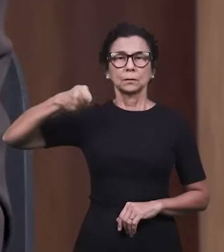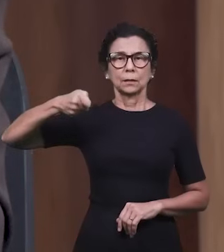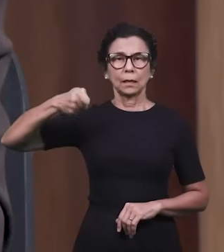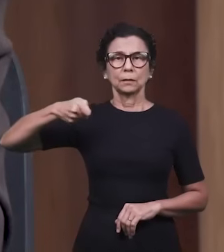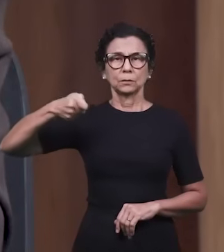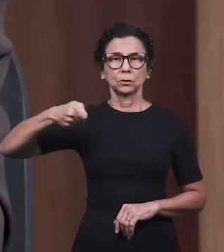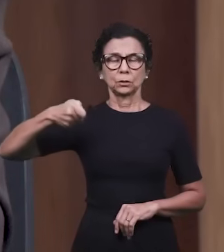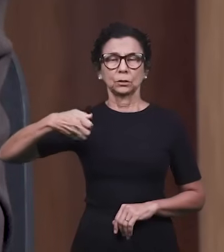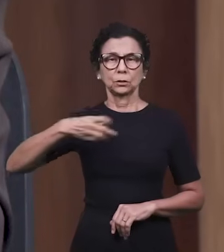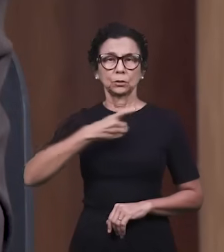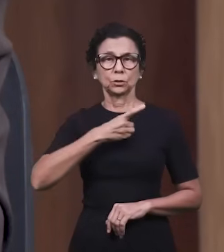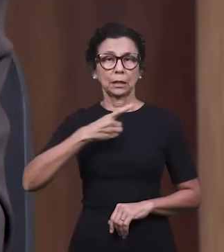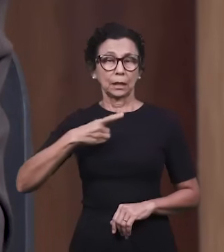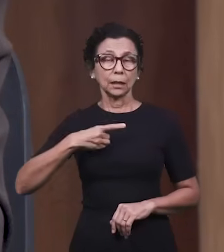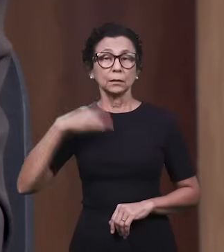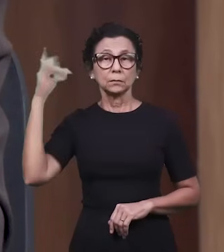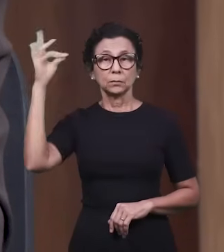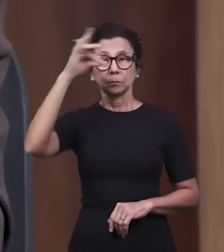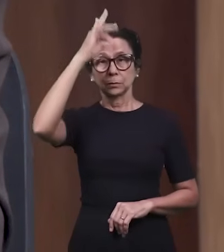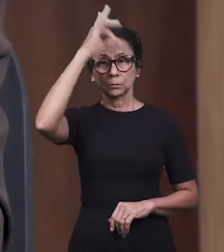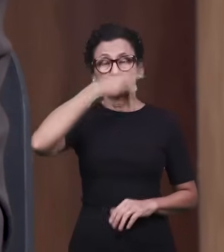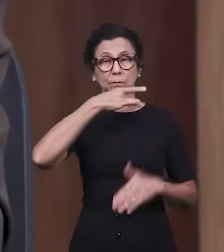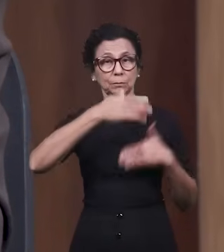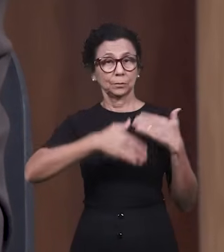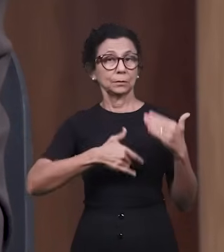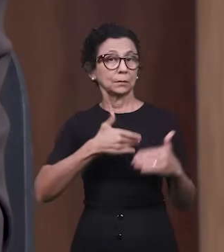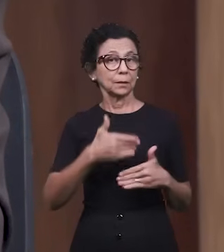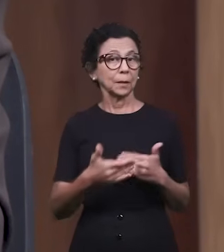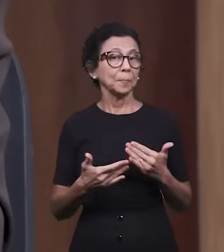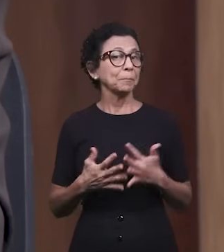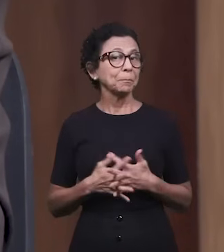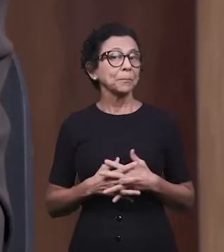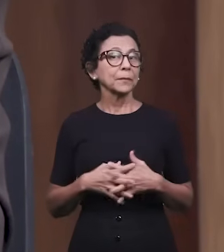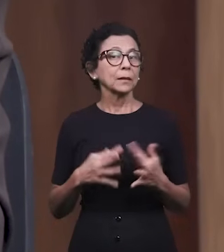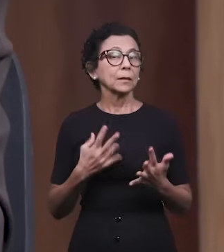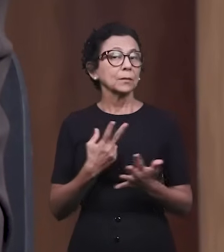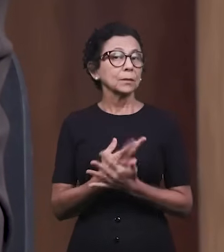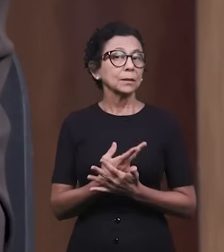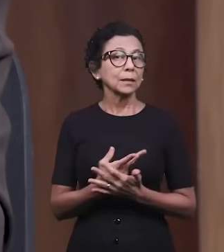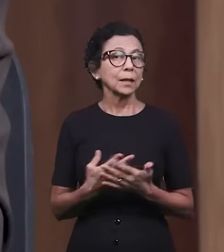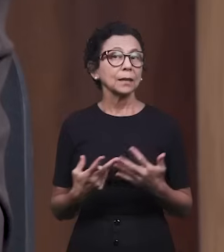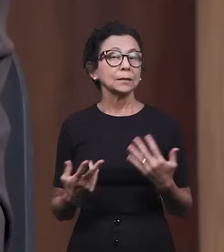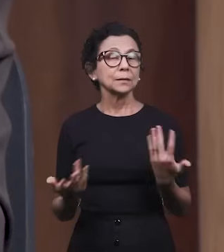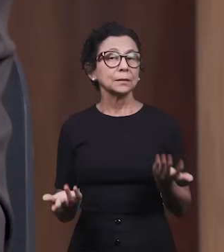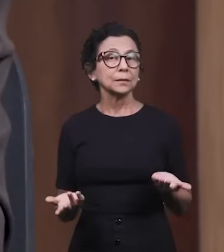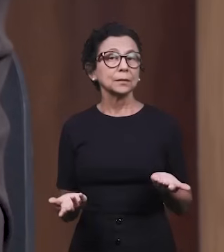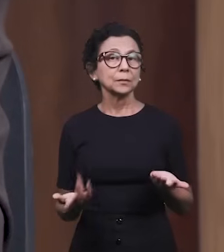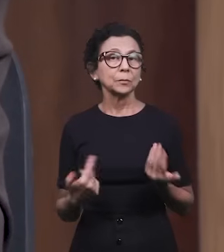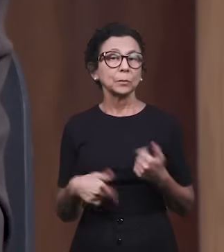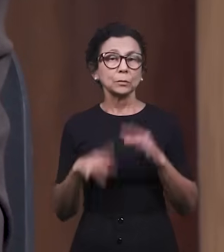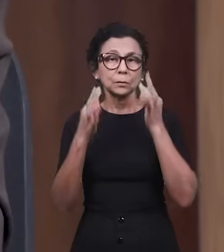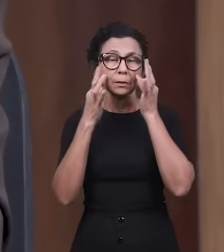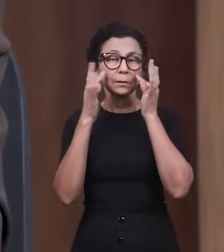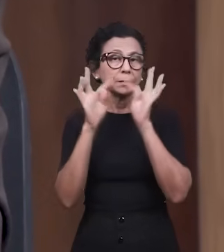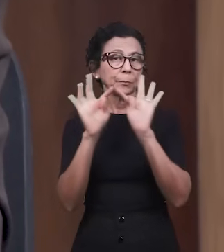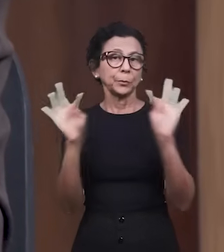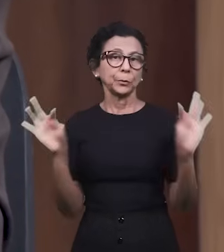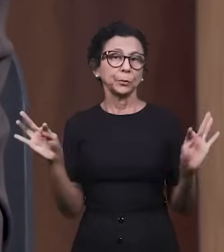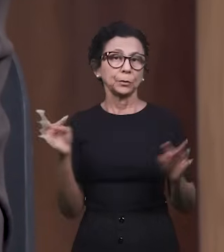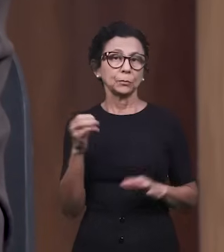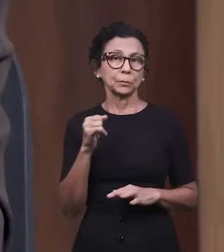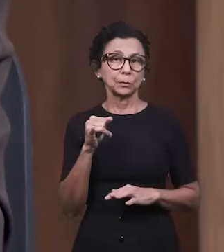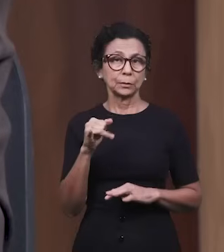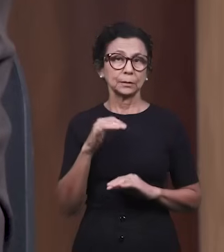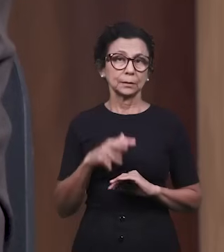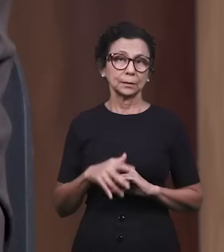diácono na questão de ser cheio do Espírito Santo, ela vai se dar exatamente em função do exemplo dele. Porque se ele for